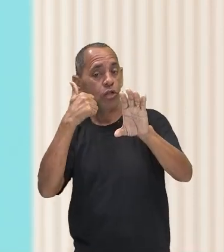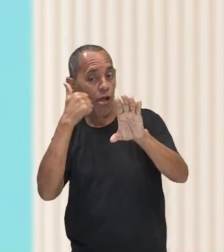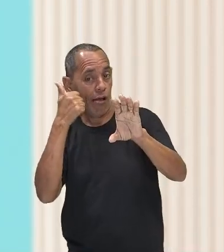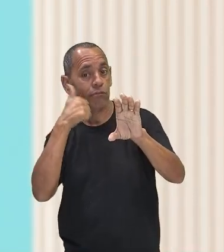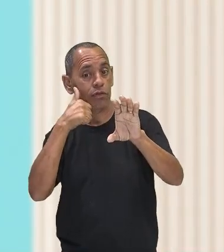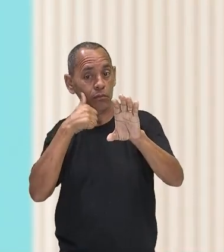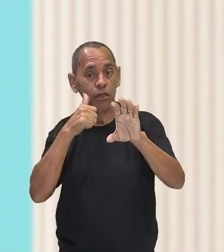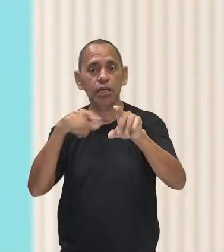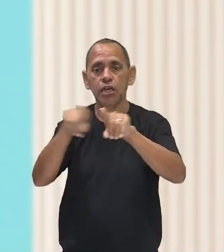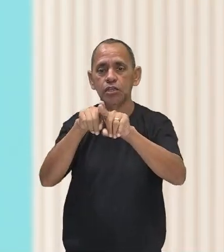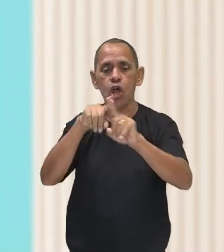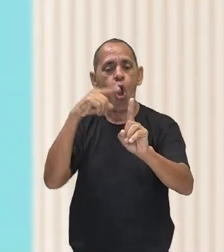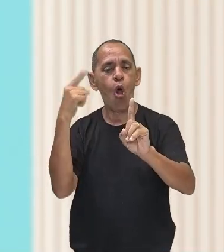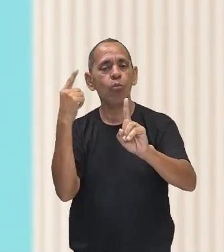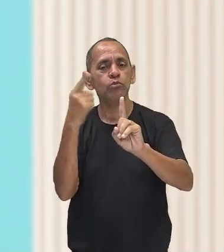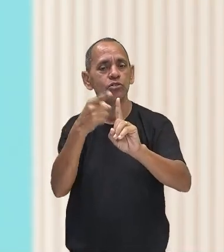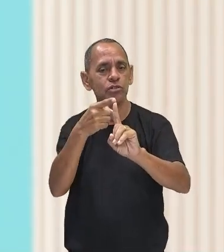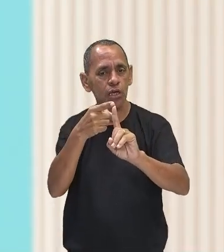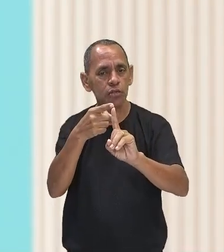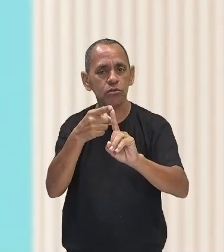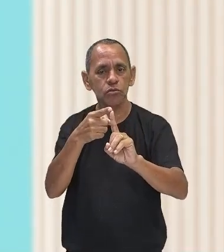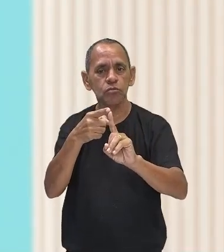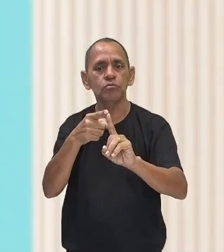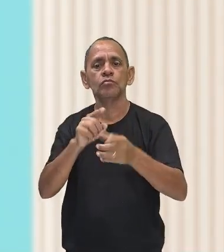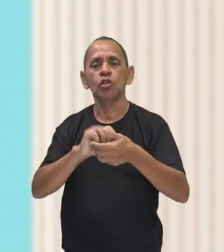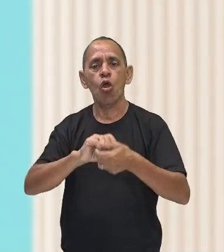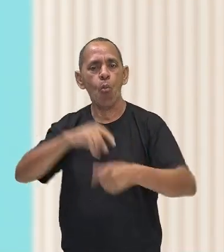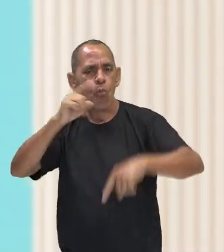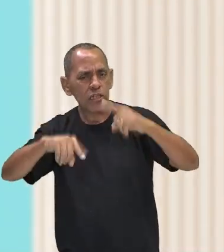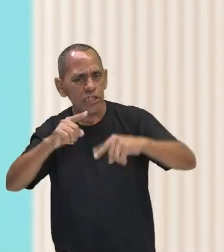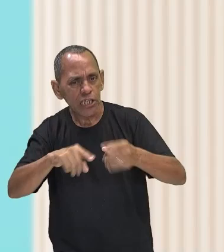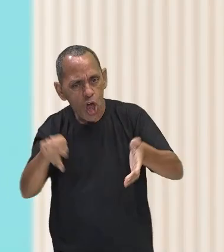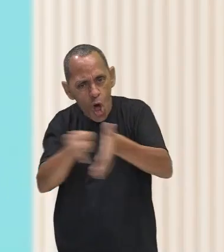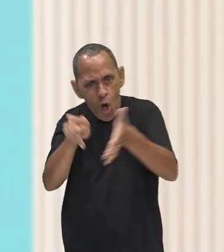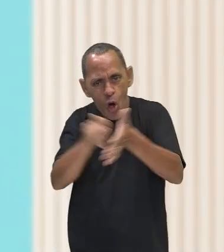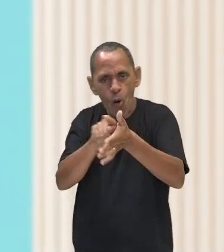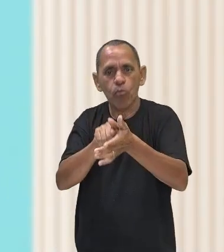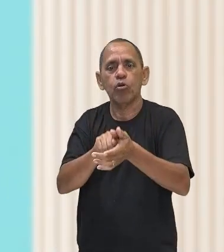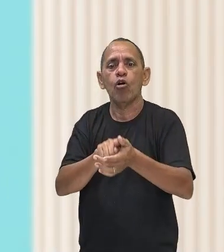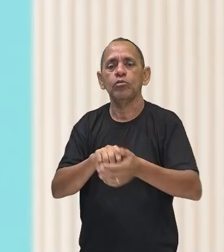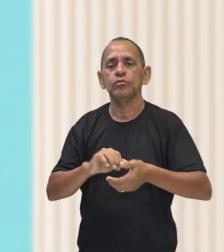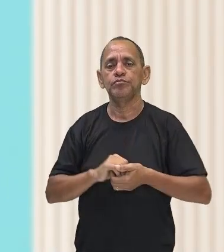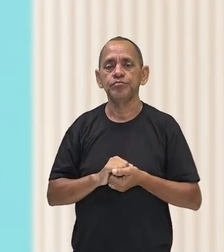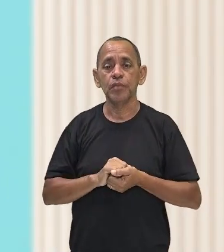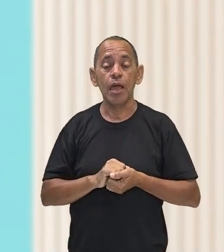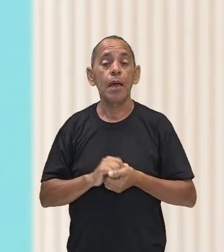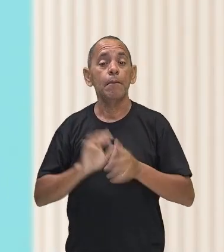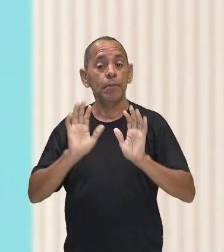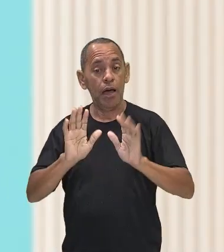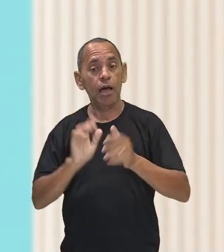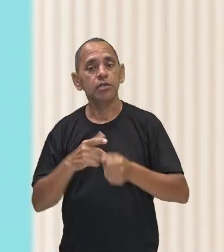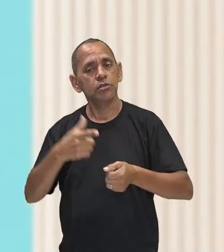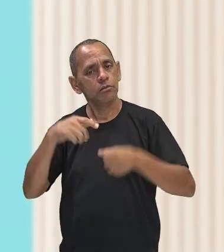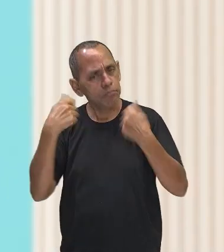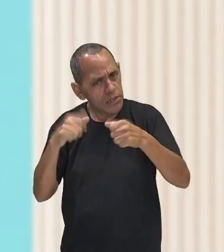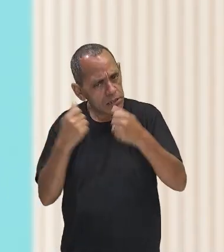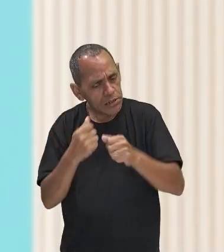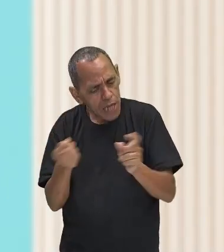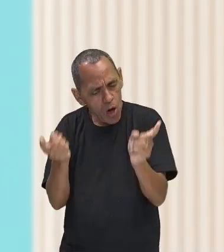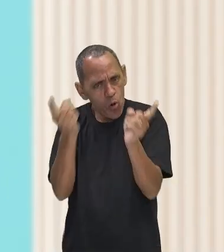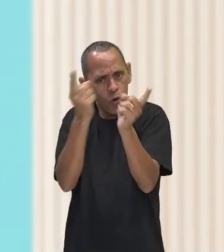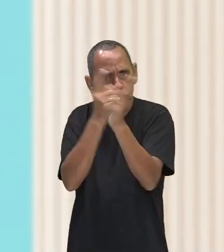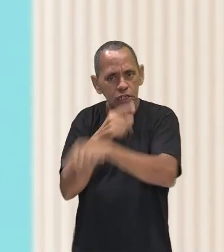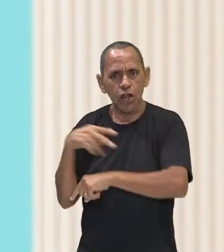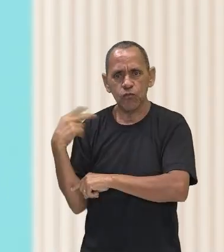tornar a mulher um obeto e a gente tem que caminhar no sentido contrário de valorizar a mulher né